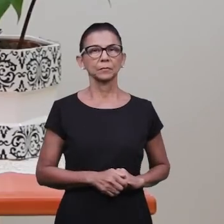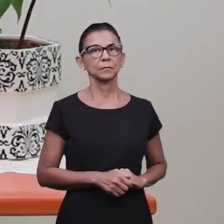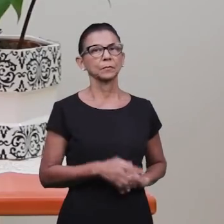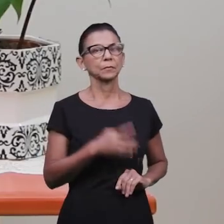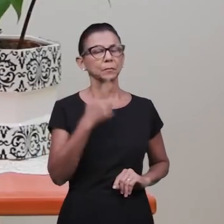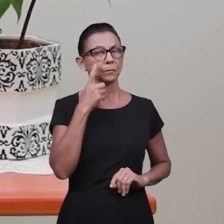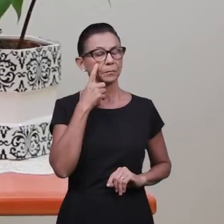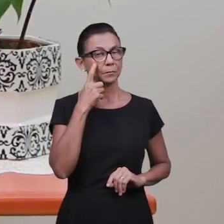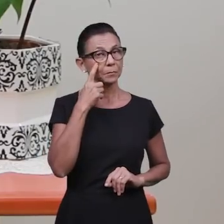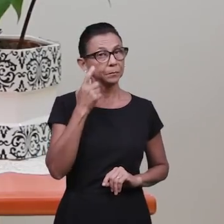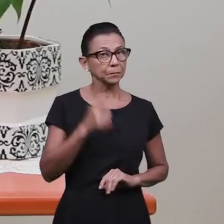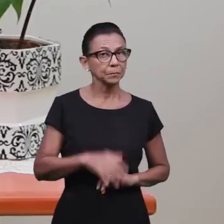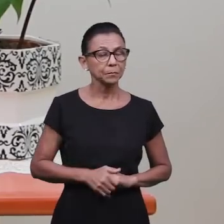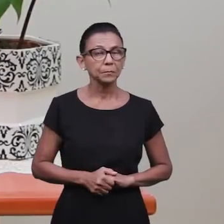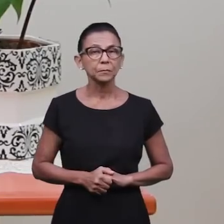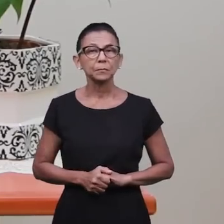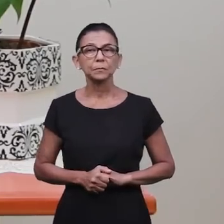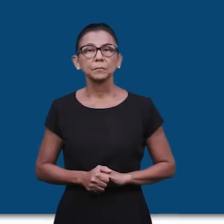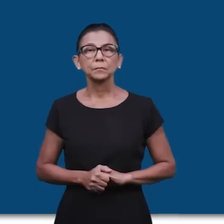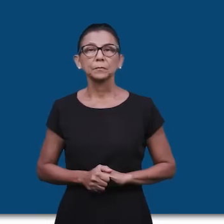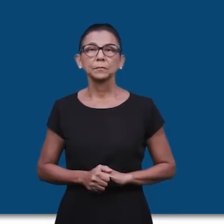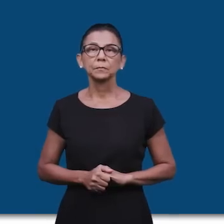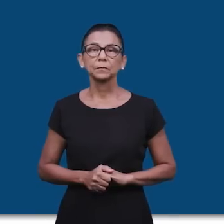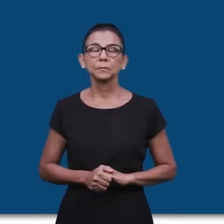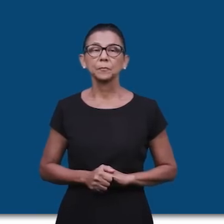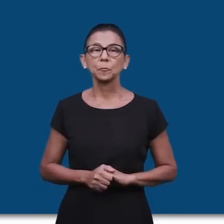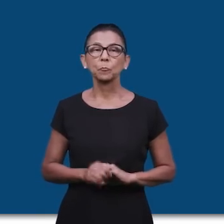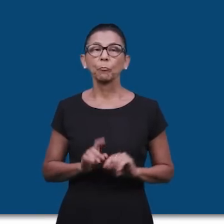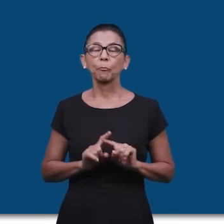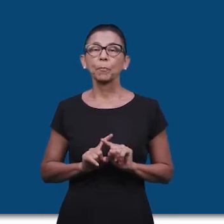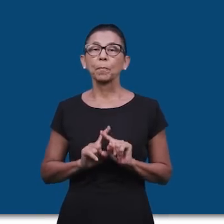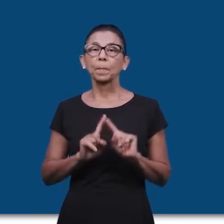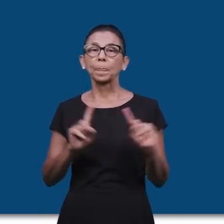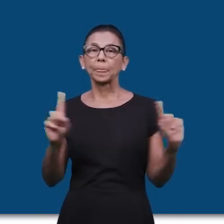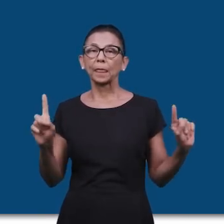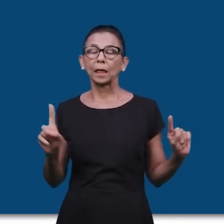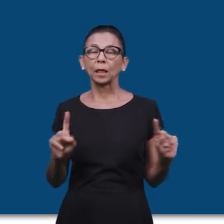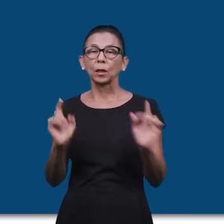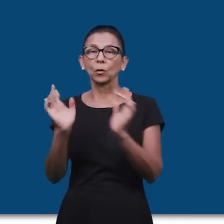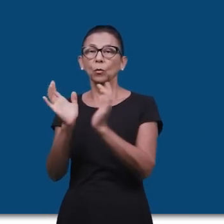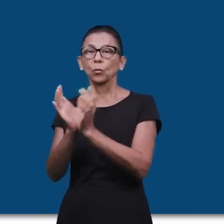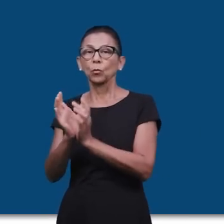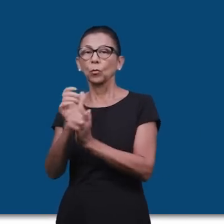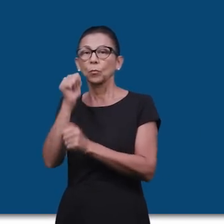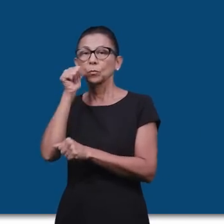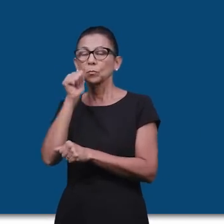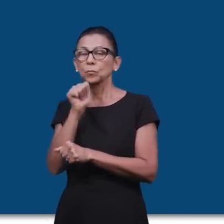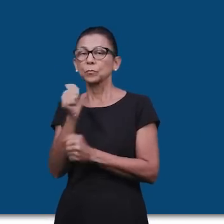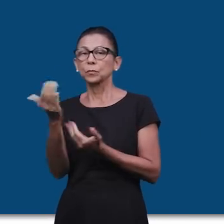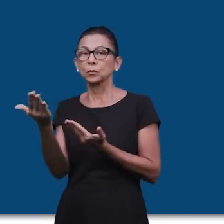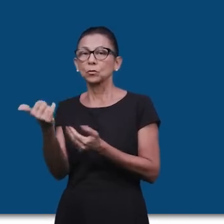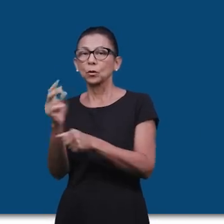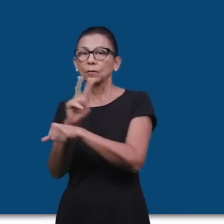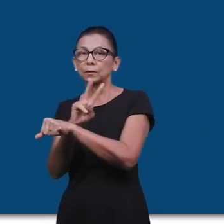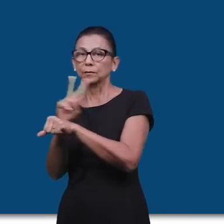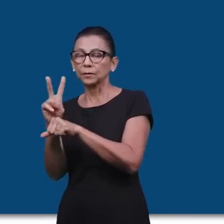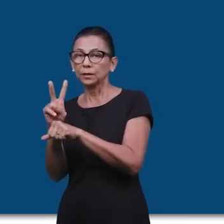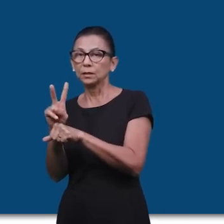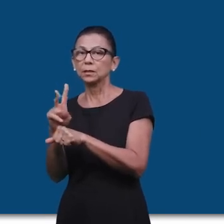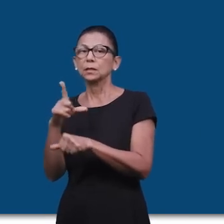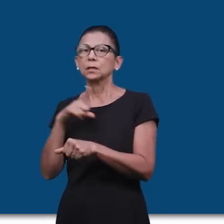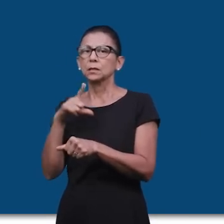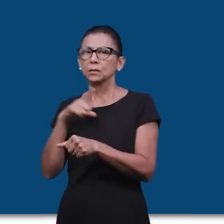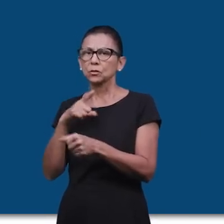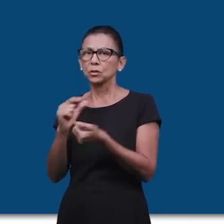projetado. A palavra diz assim desta maneira: mas as virgens prudentes levaram azeite